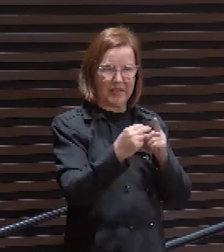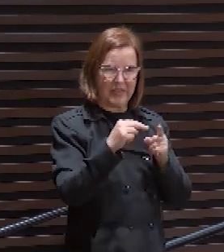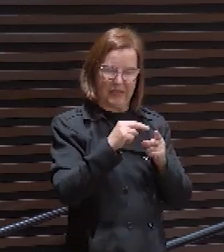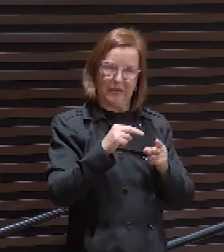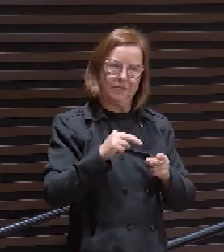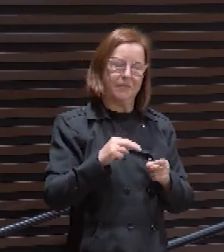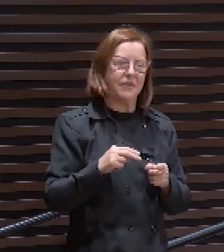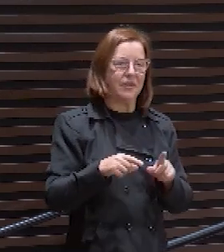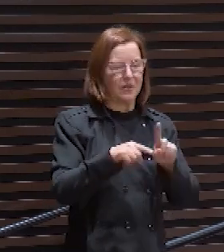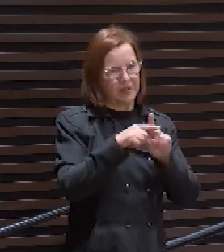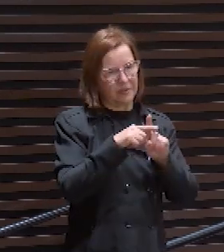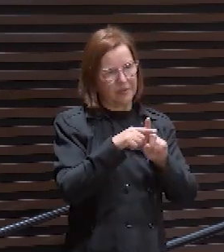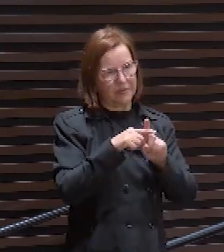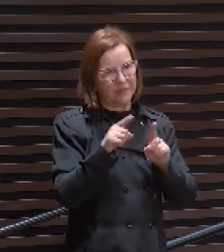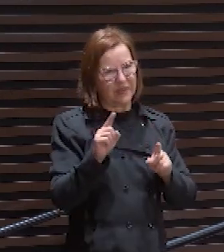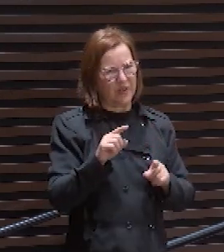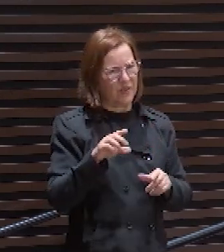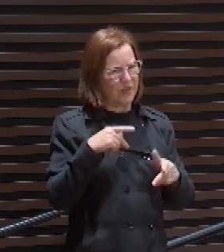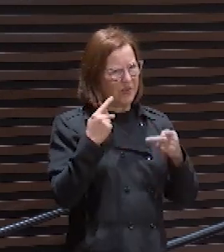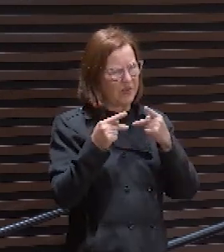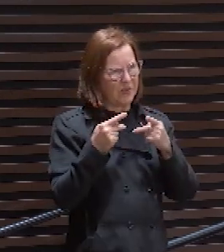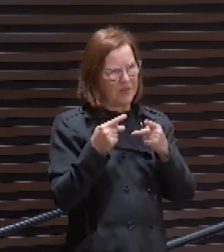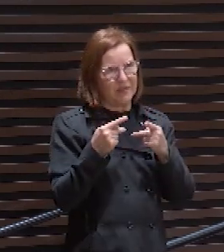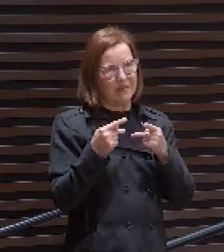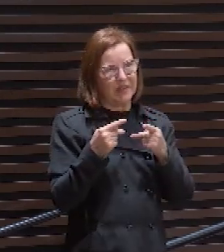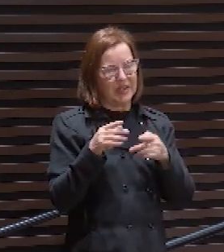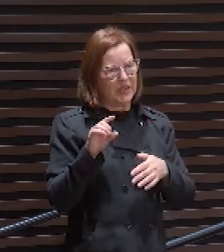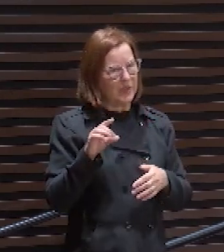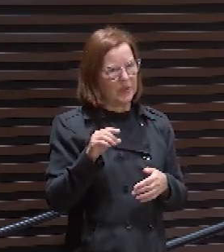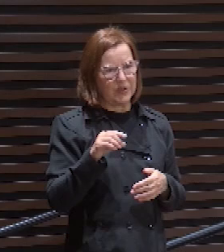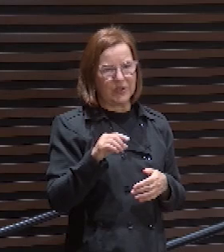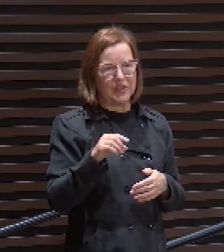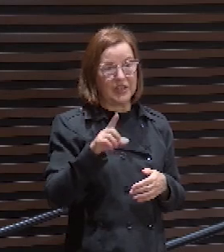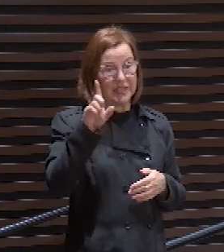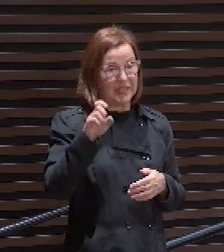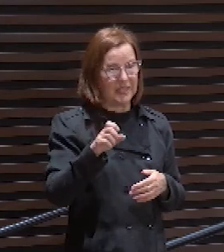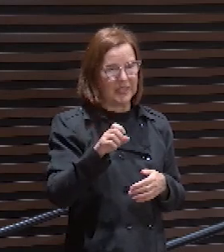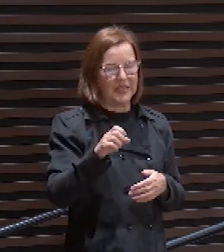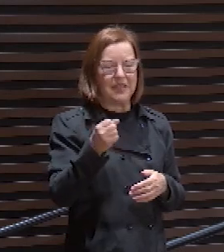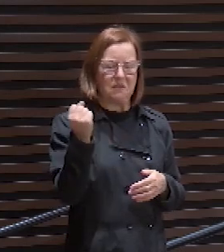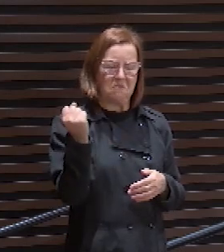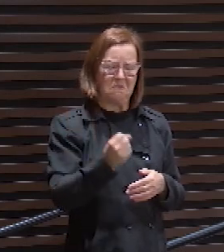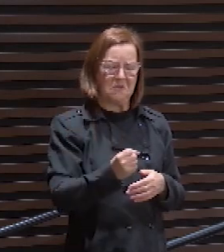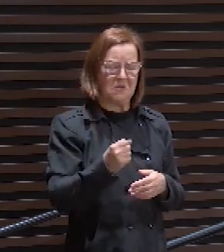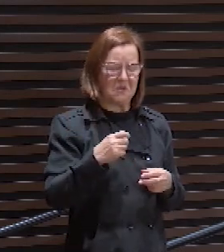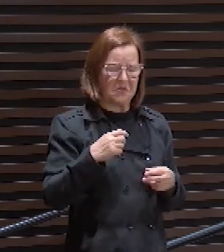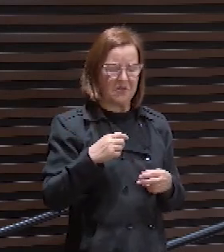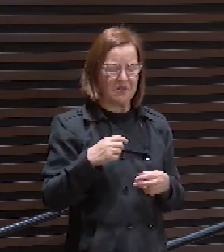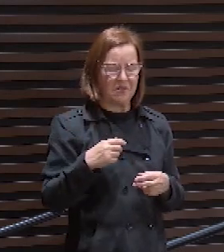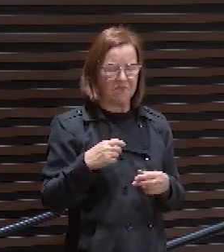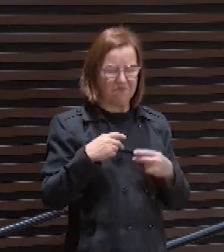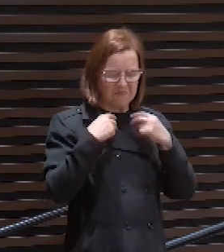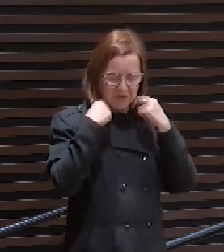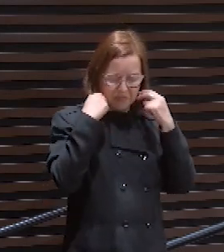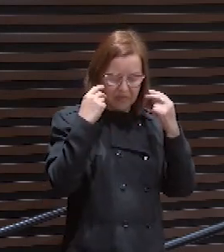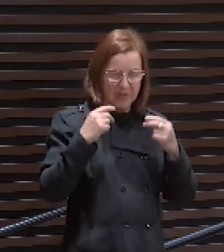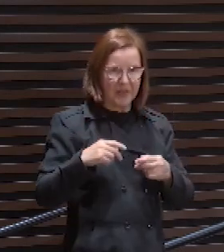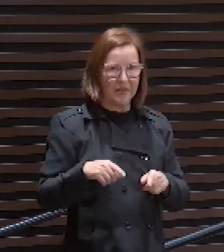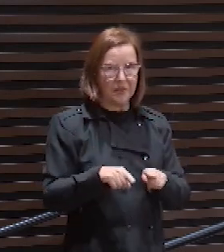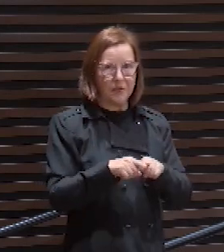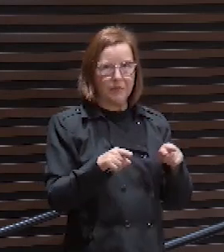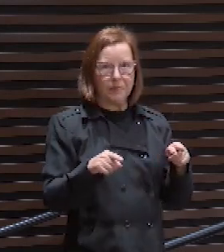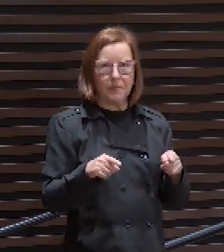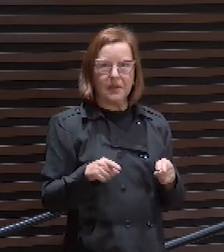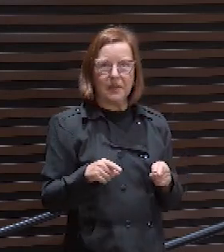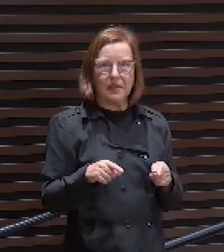ser injuriado, mas um aspecto de tomar a cruz que Paulo destaca em 2 Coríntios, no capítulo 4, no versículo 10.